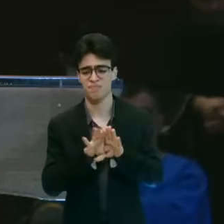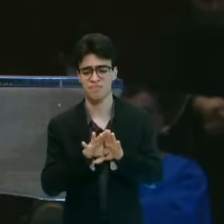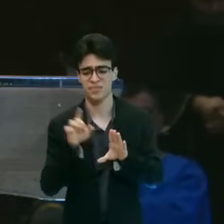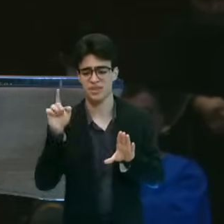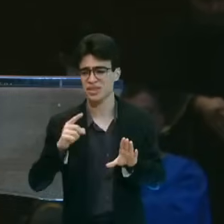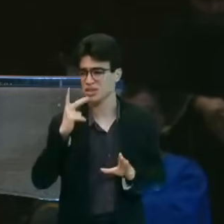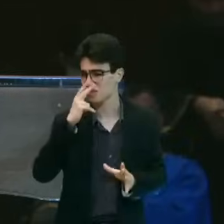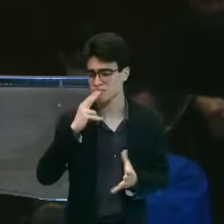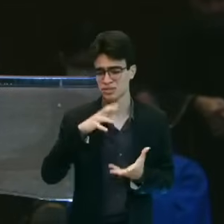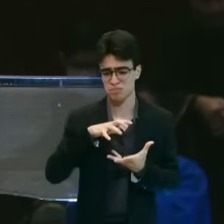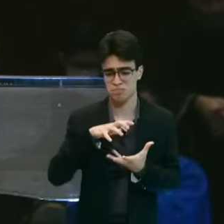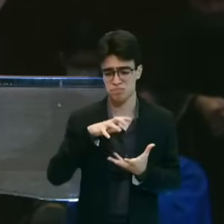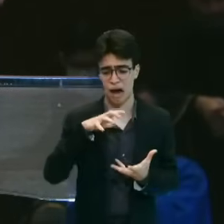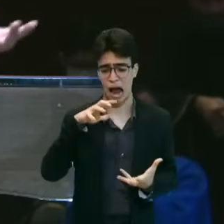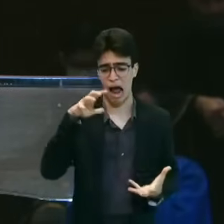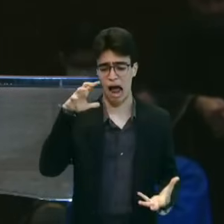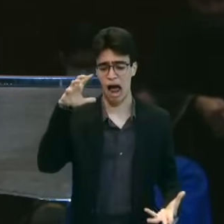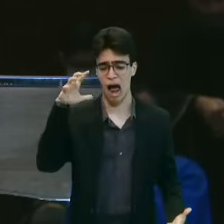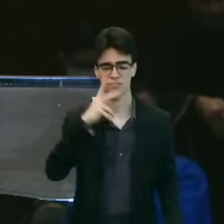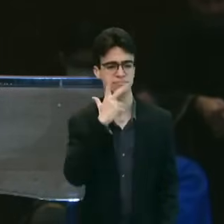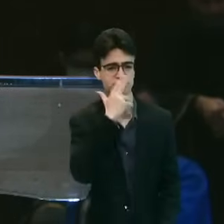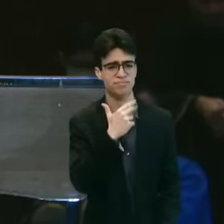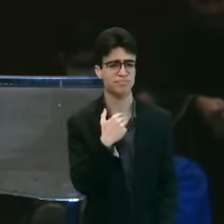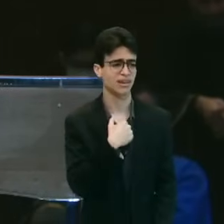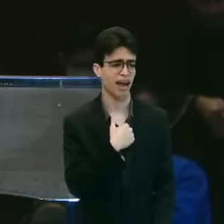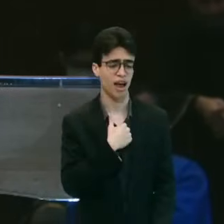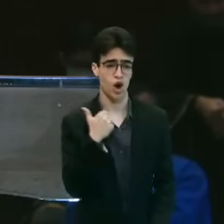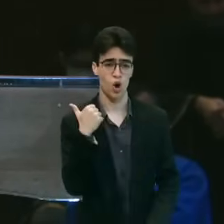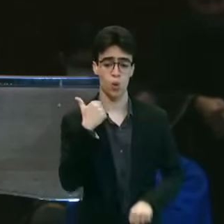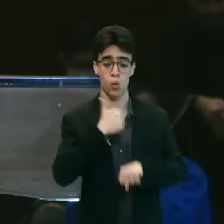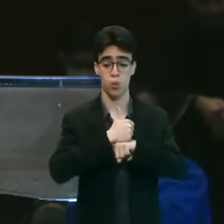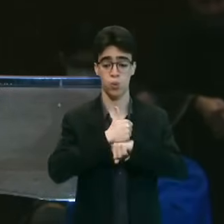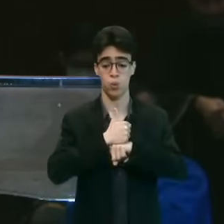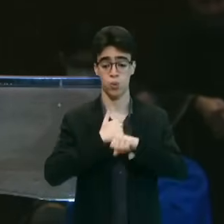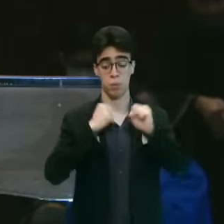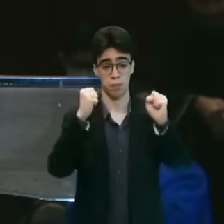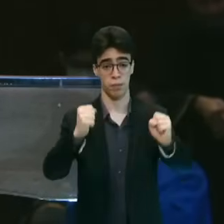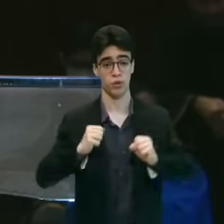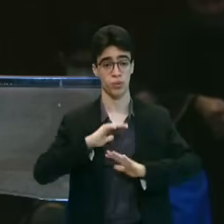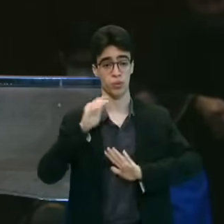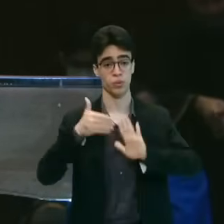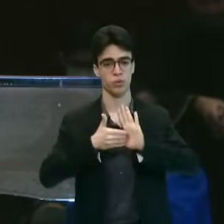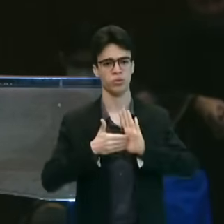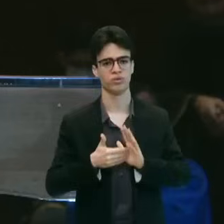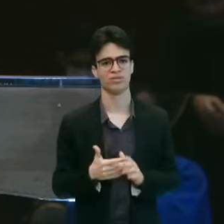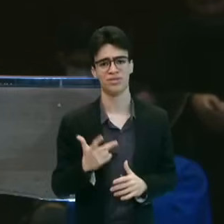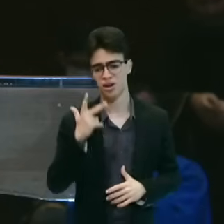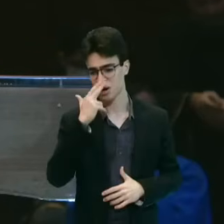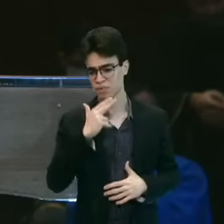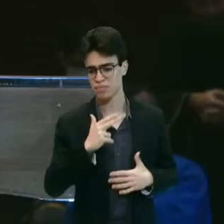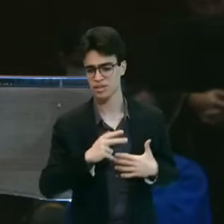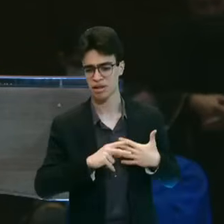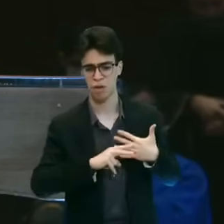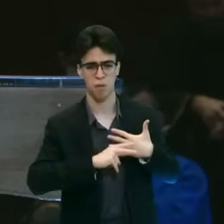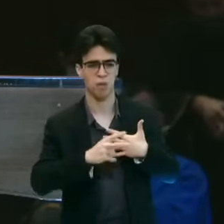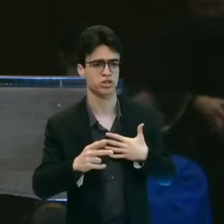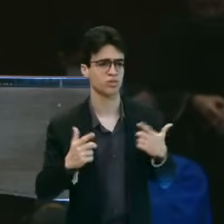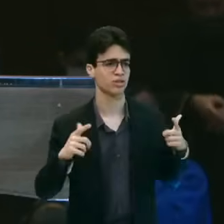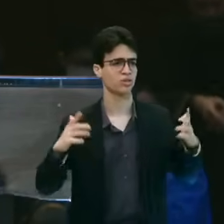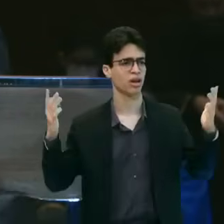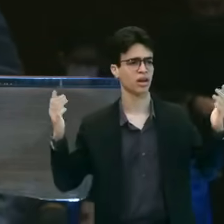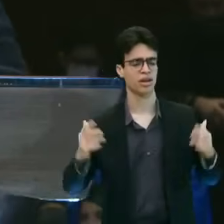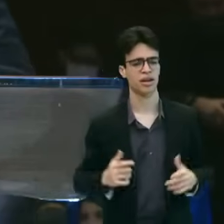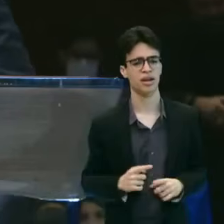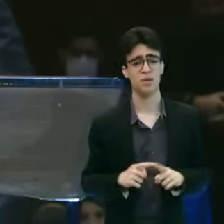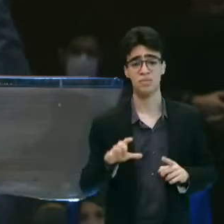exagerada, não é? Quase onipotência do ser, que se torna inconsequente. Esse é